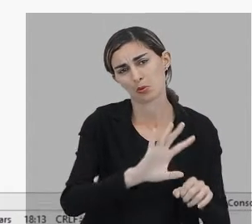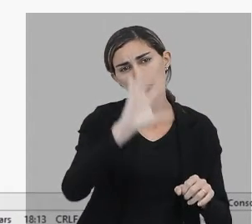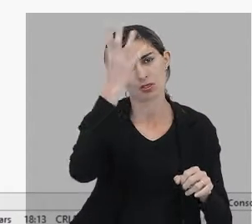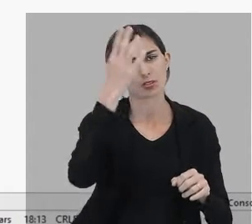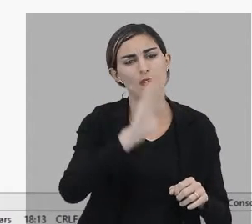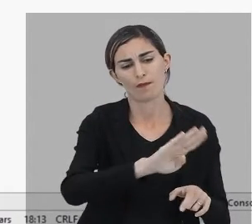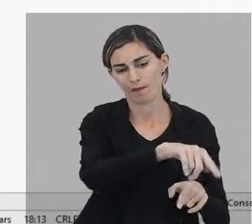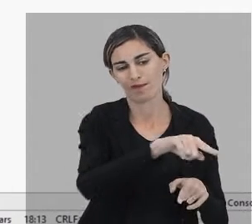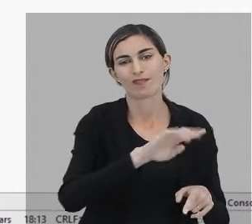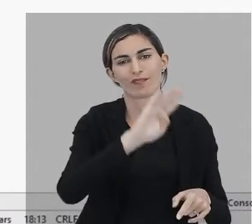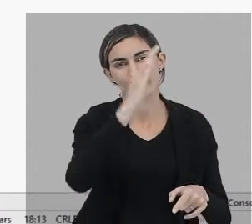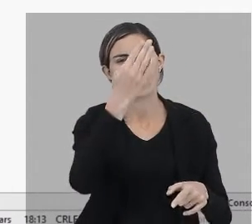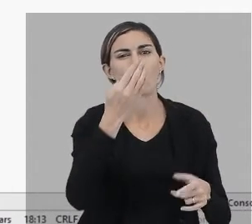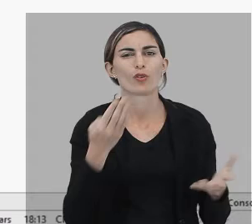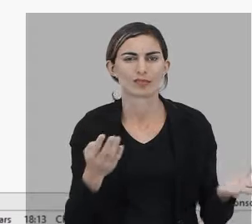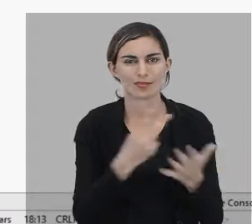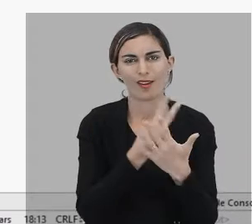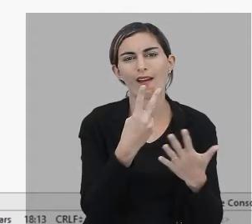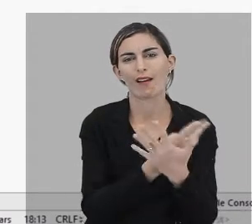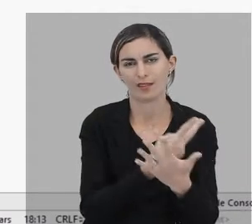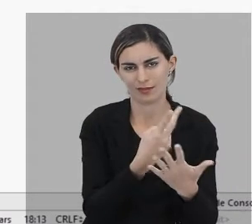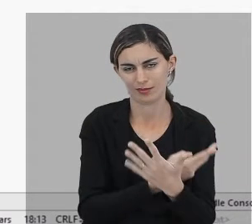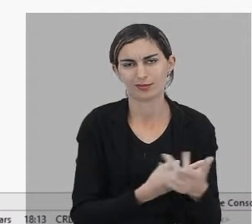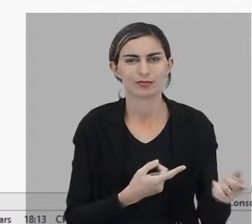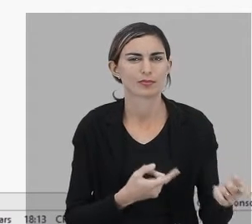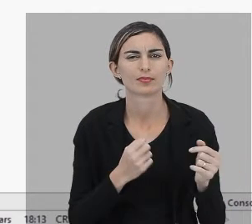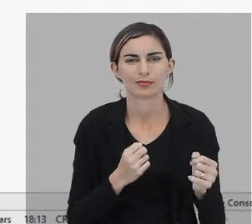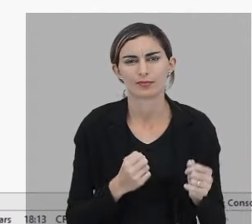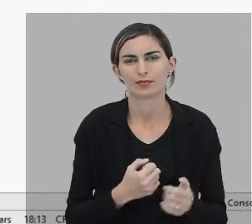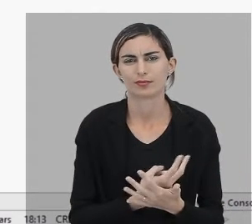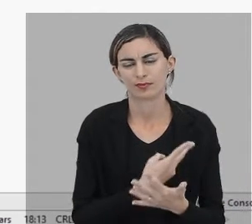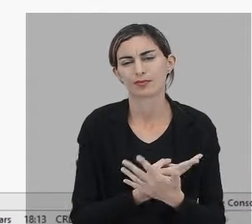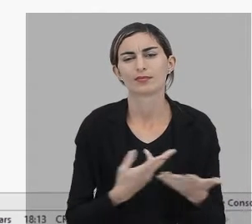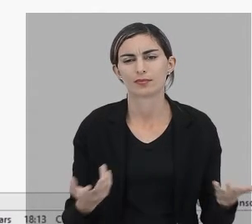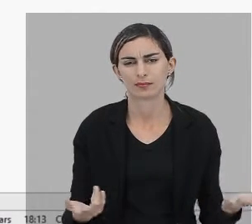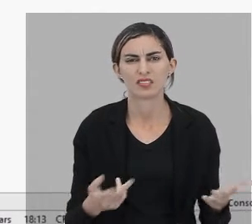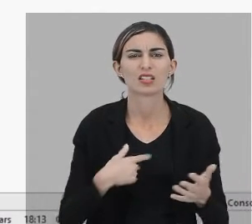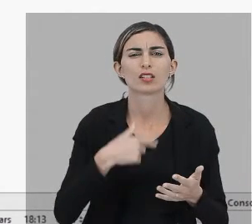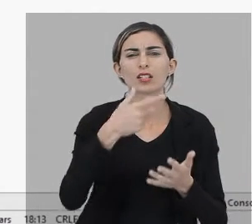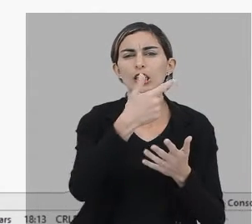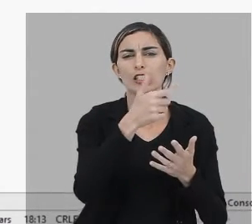falso. Então, ele não ia